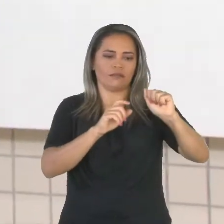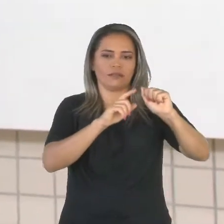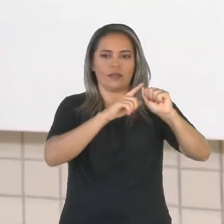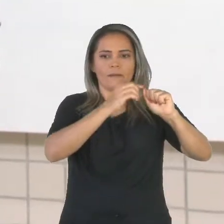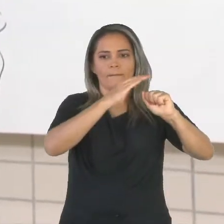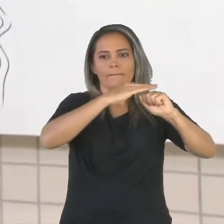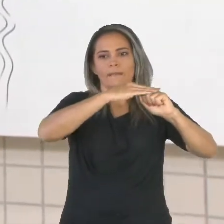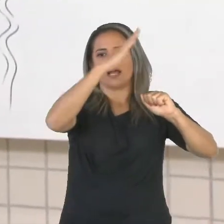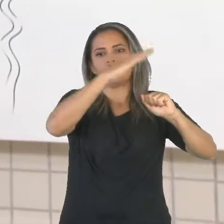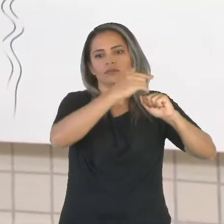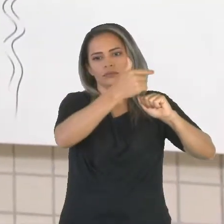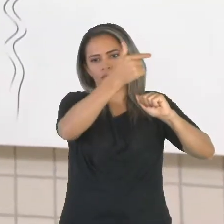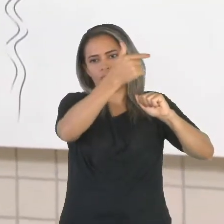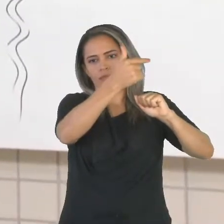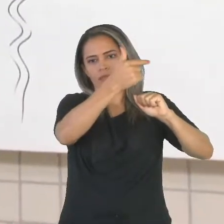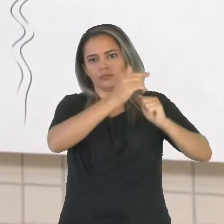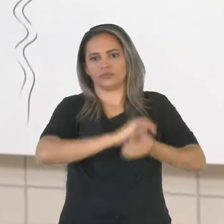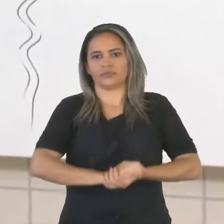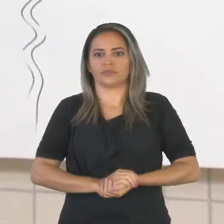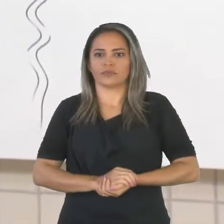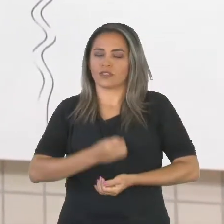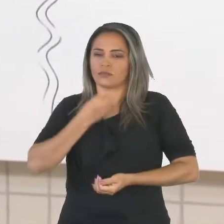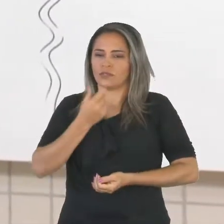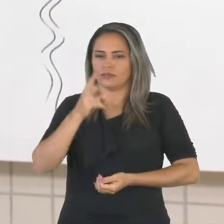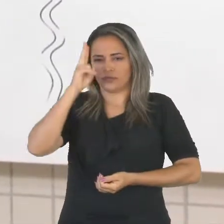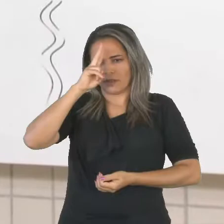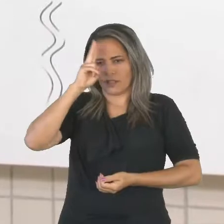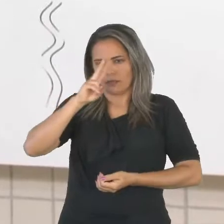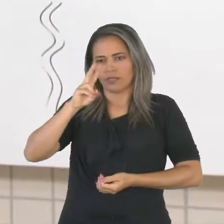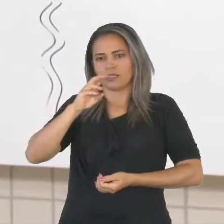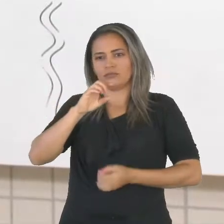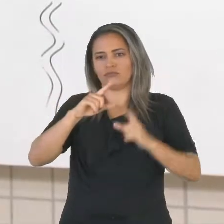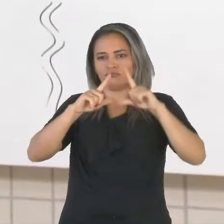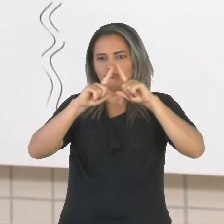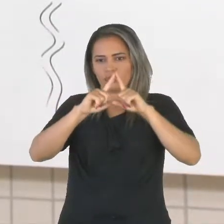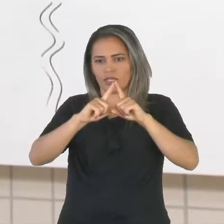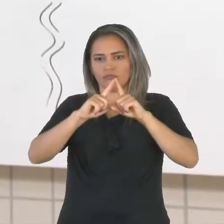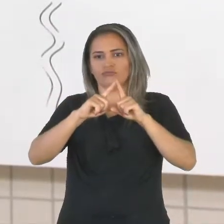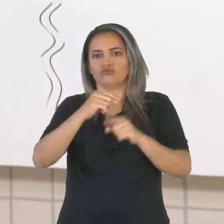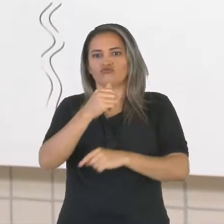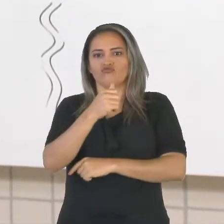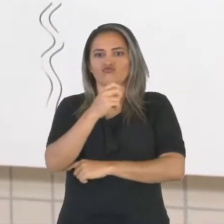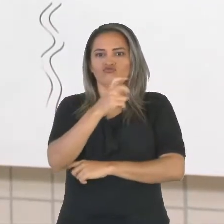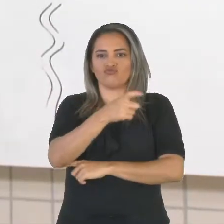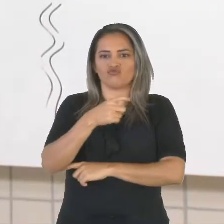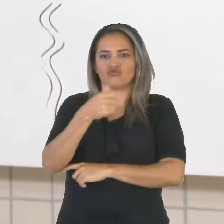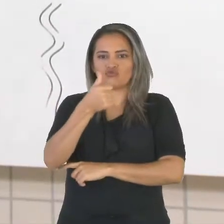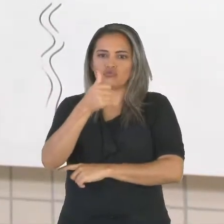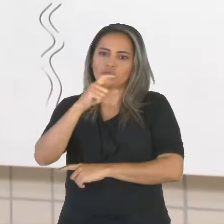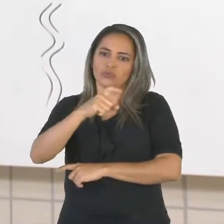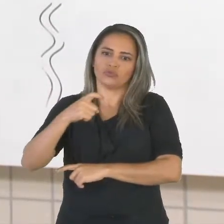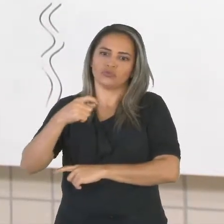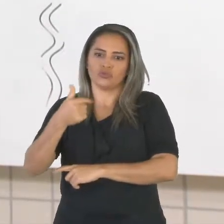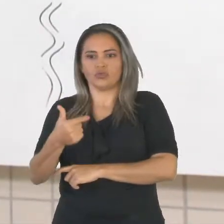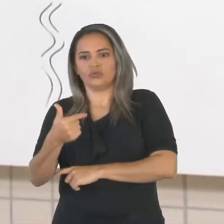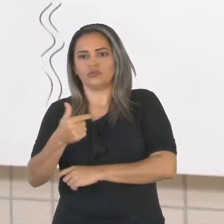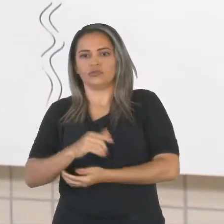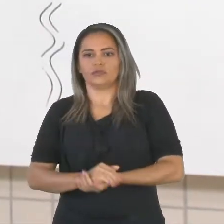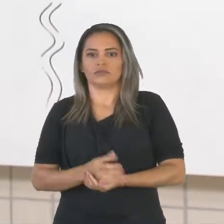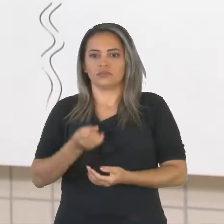2. Tudo bem? Bom, vamos lembrar de delta, x1 e x2. Porém, nós ainda temos